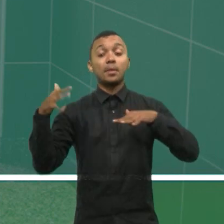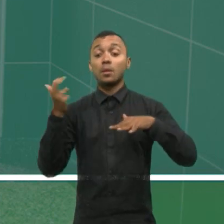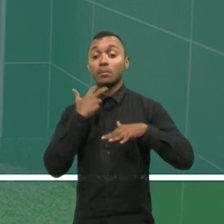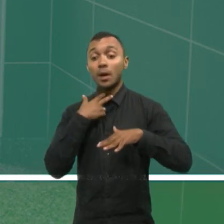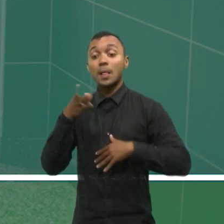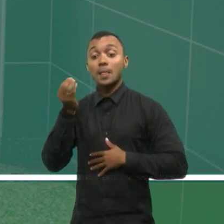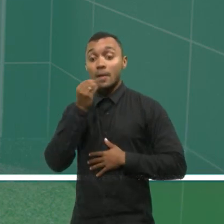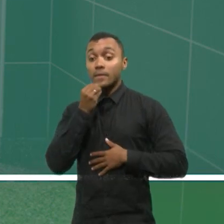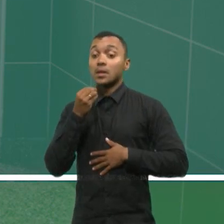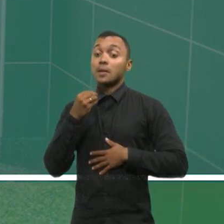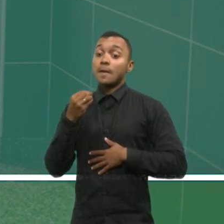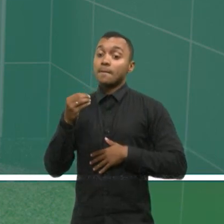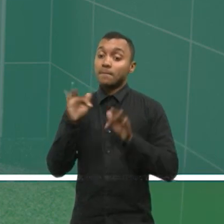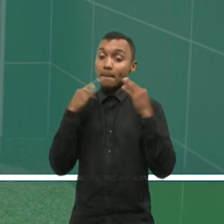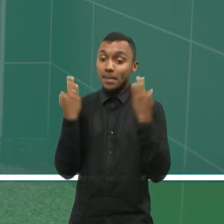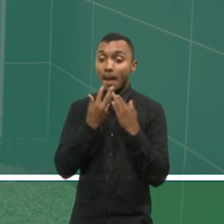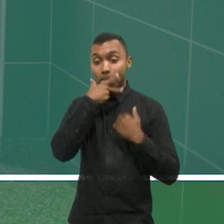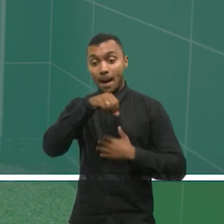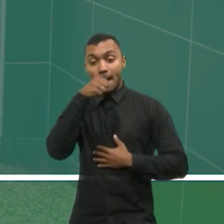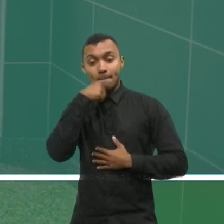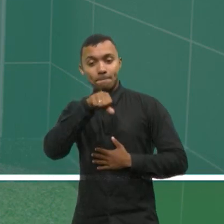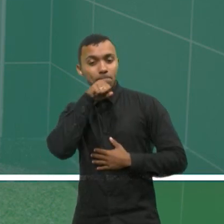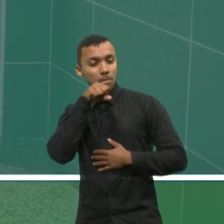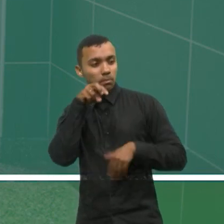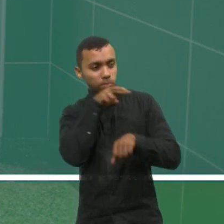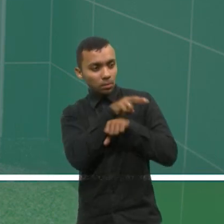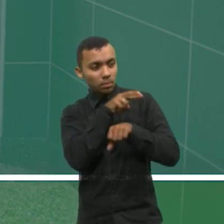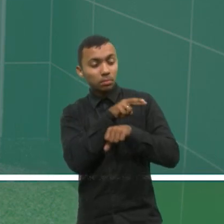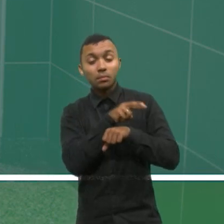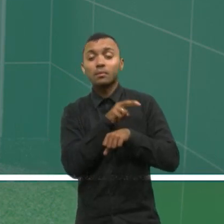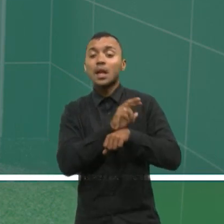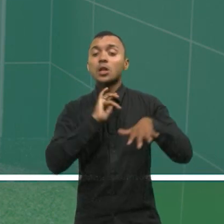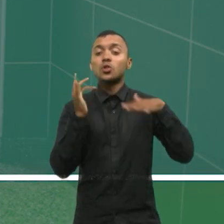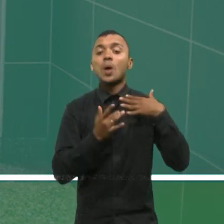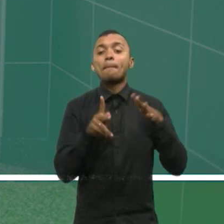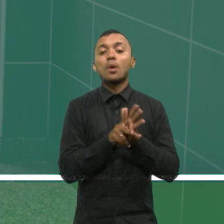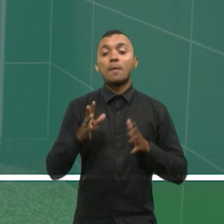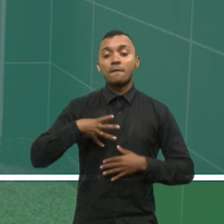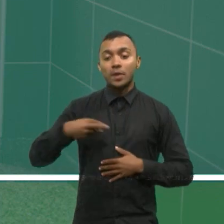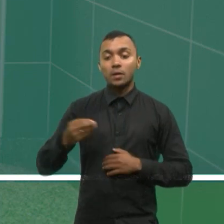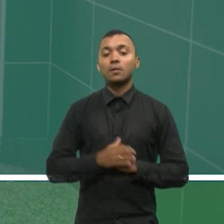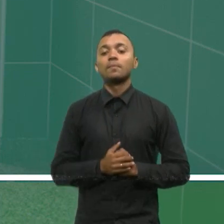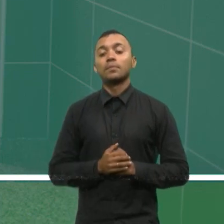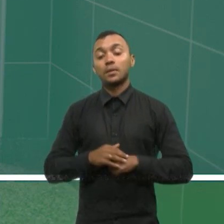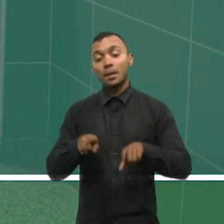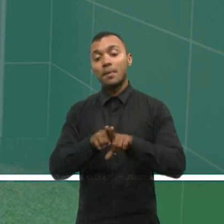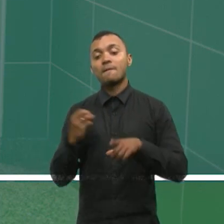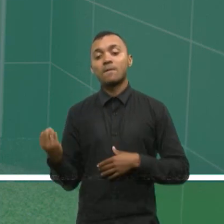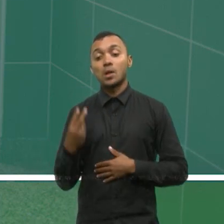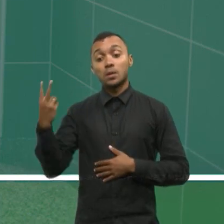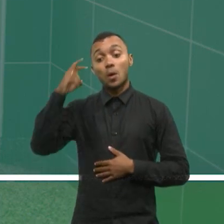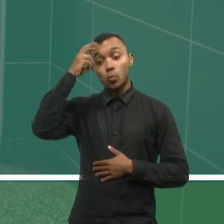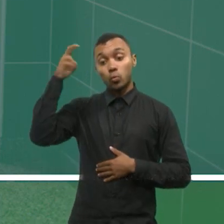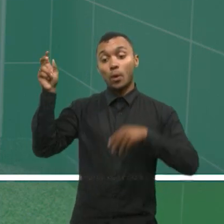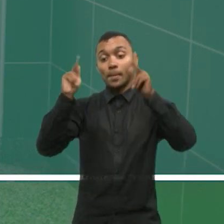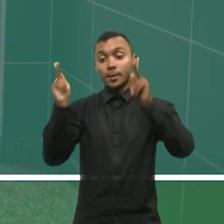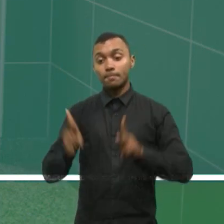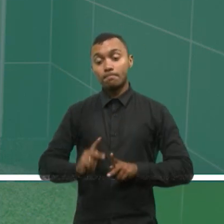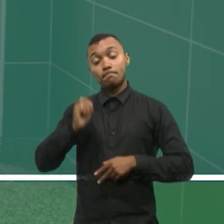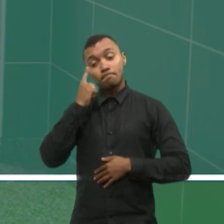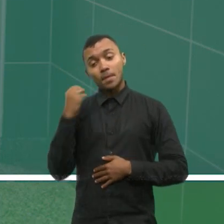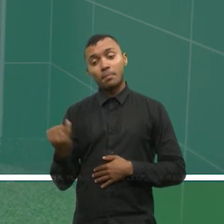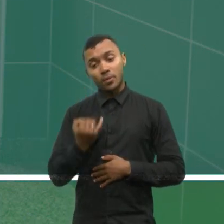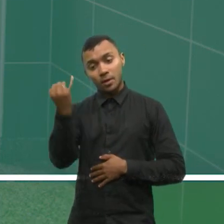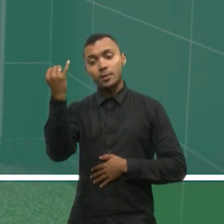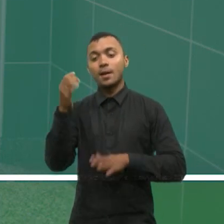as postagens dos filhos nas redes sociais. Promover ações de valorização da cultura de paz. É importante que as autoridades